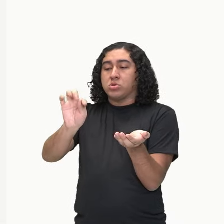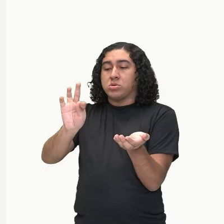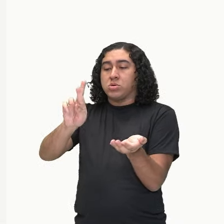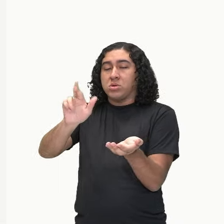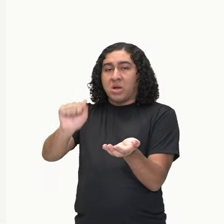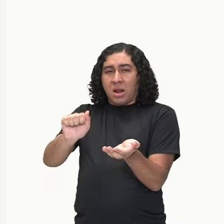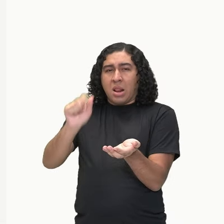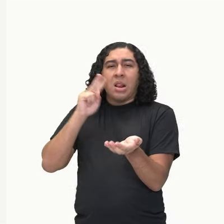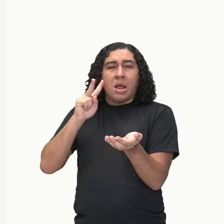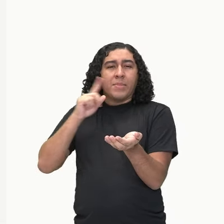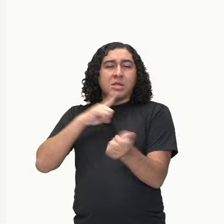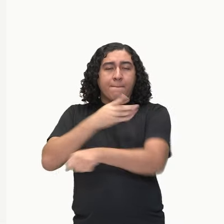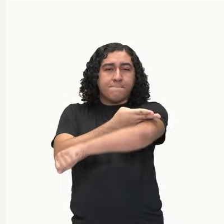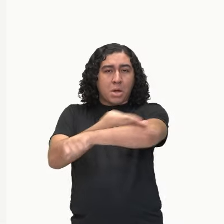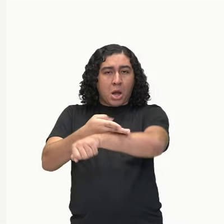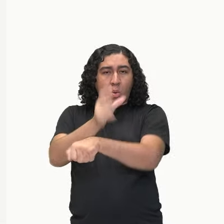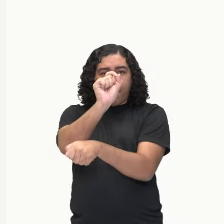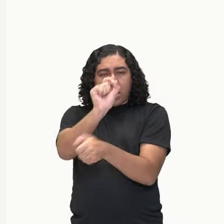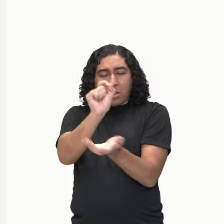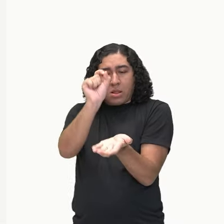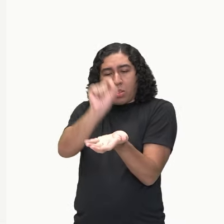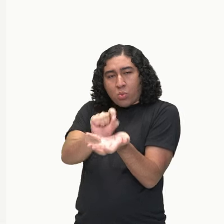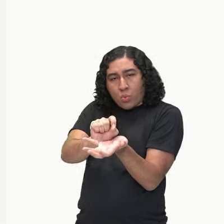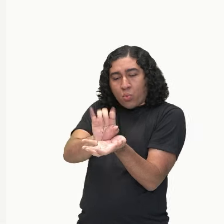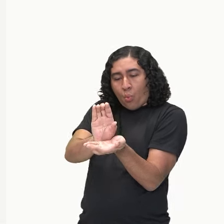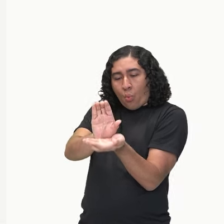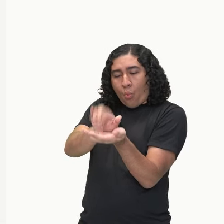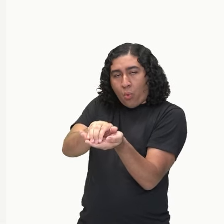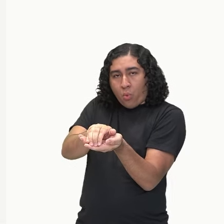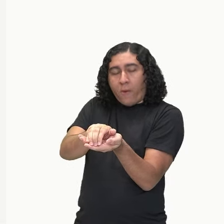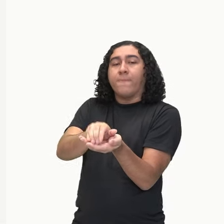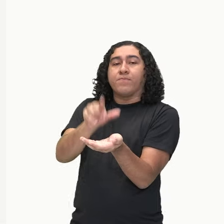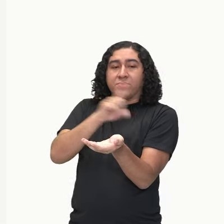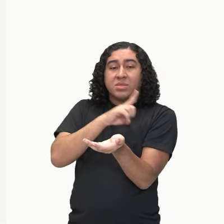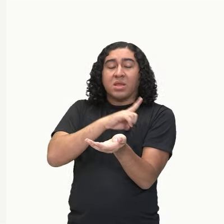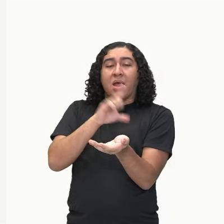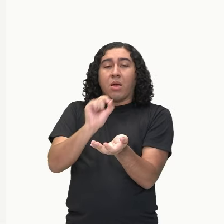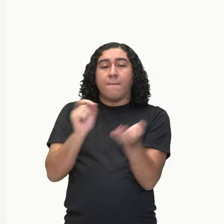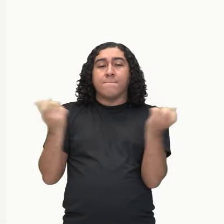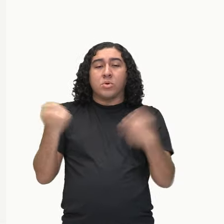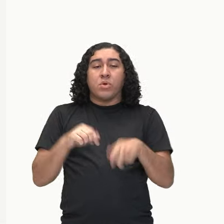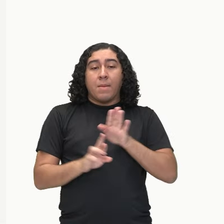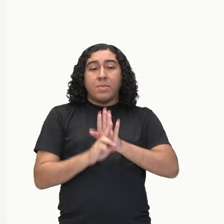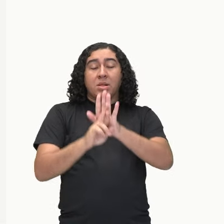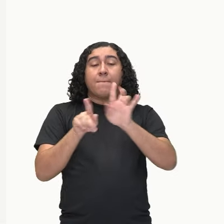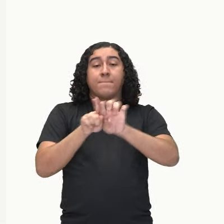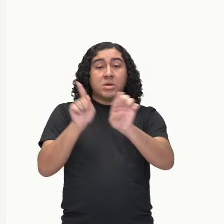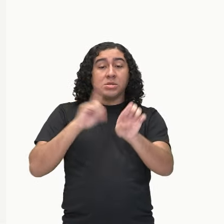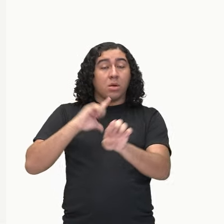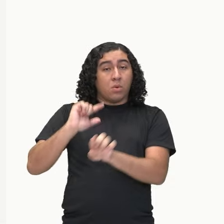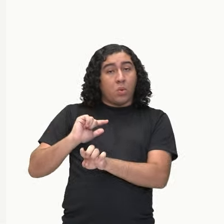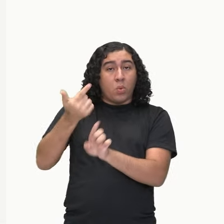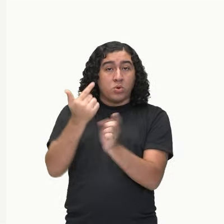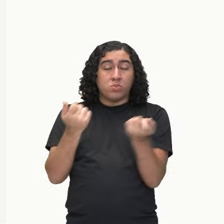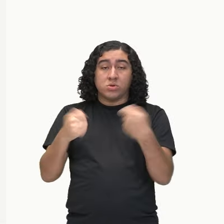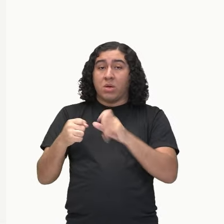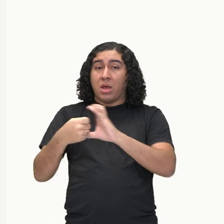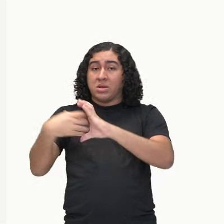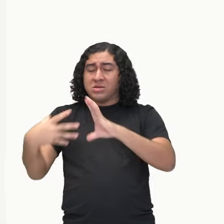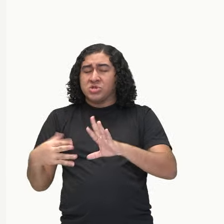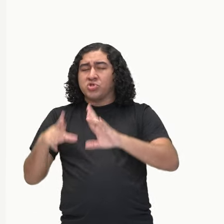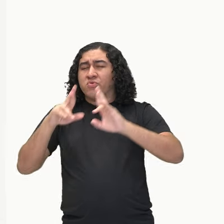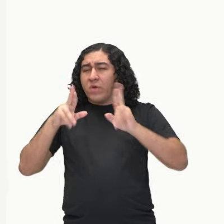foi esquematicamente escolhido para representar todos os indivíduos, sendo que existem outros que vão ter uma característica um